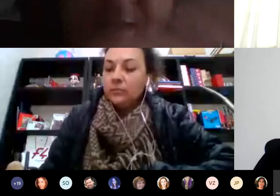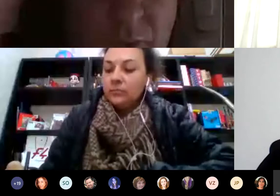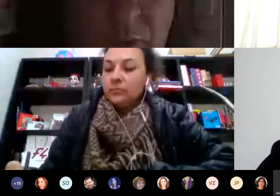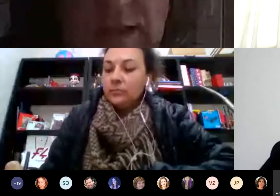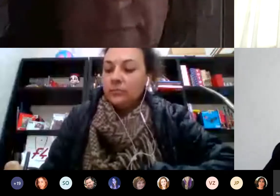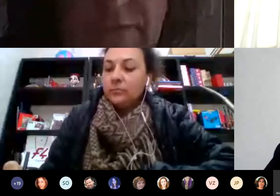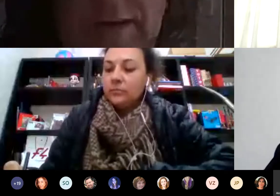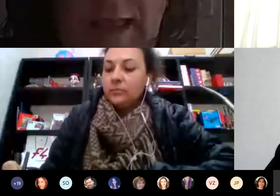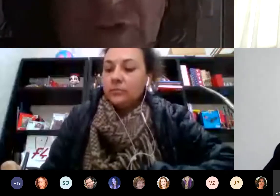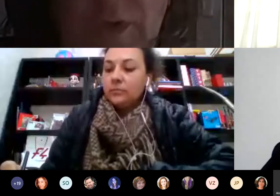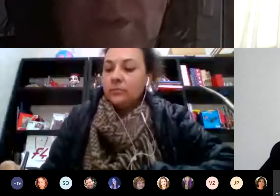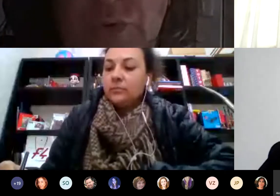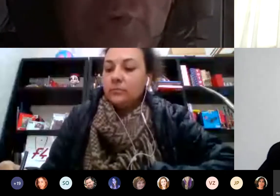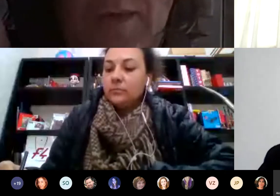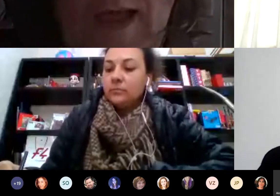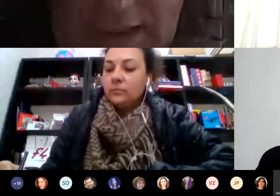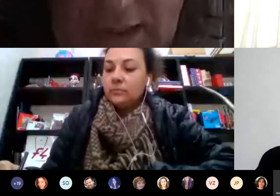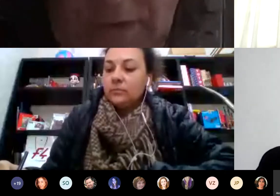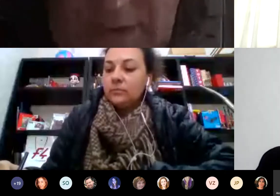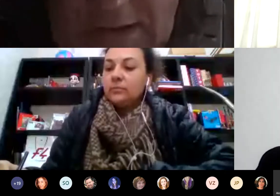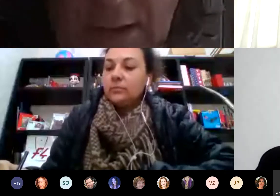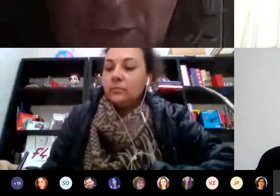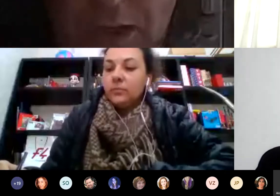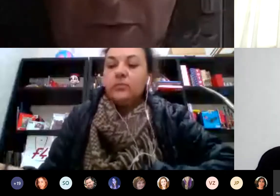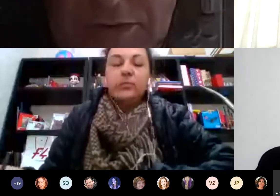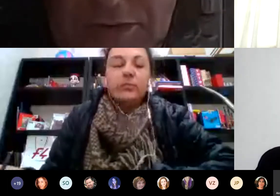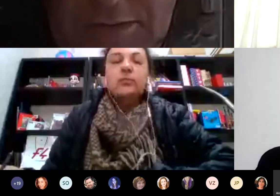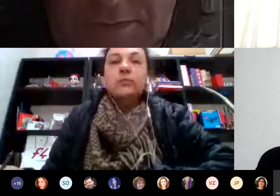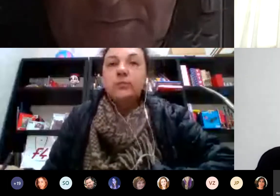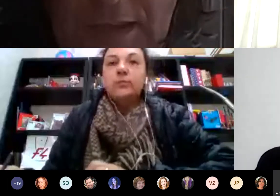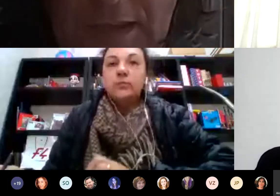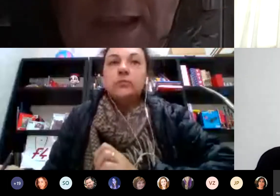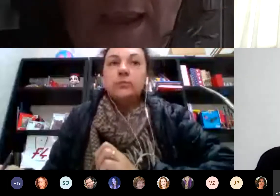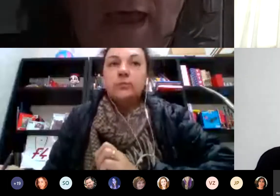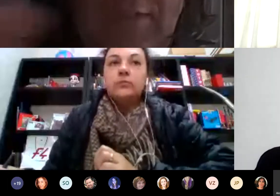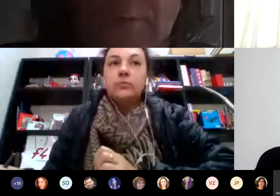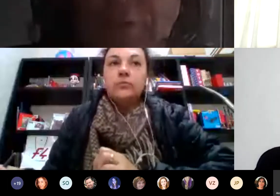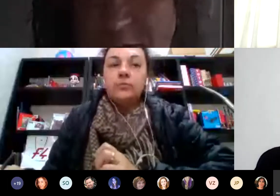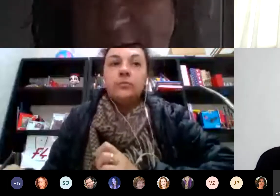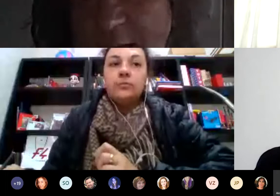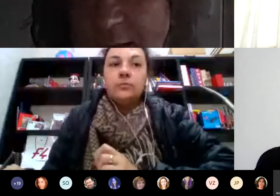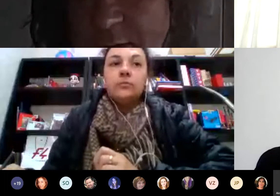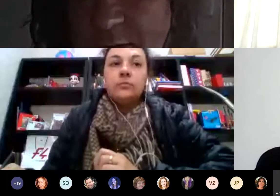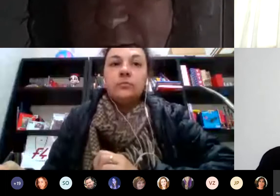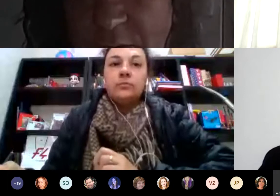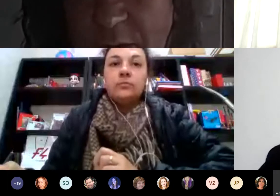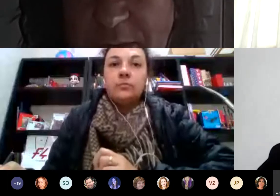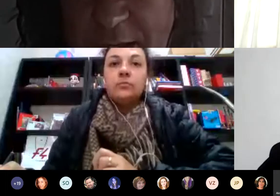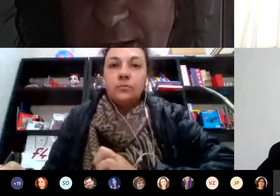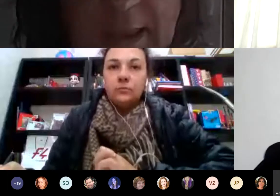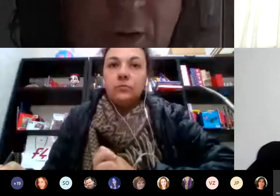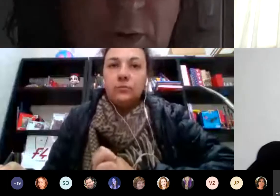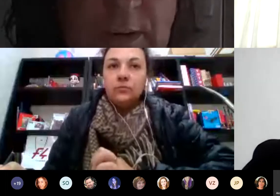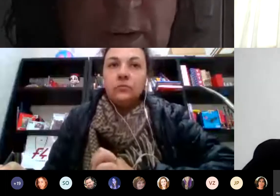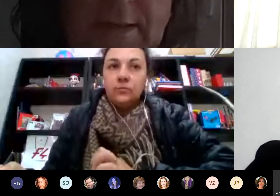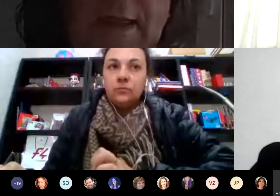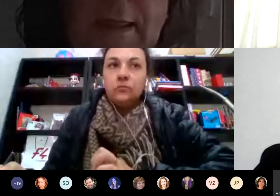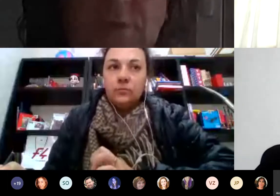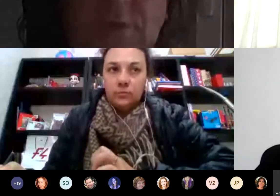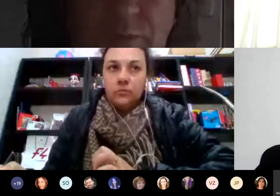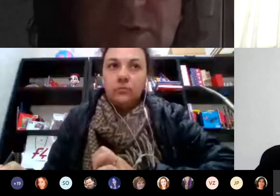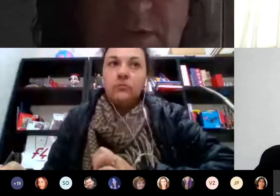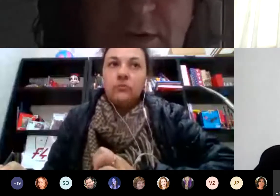coisas, mas onde, na verdade, são ainda os humanos a representar os não humanos. A minha proposta, a minha ideia é